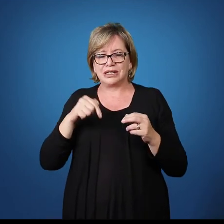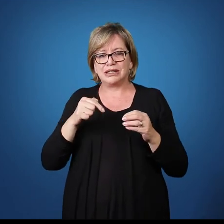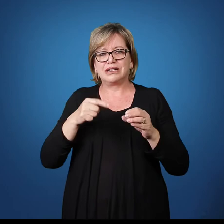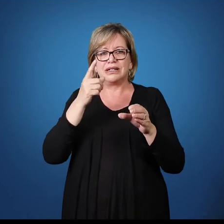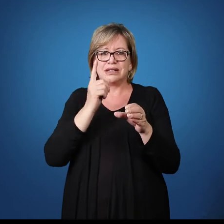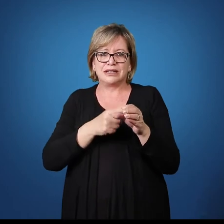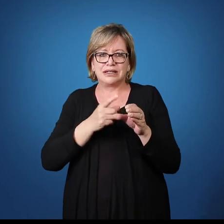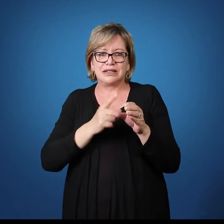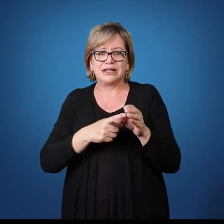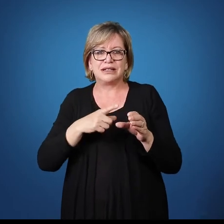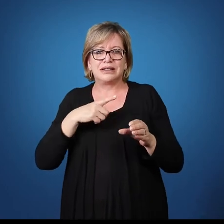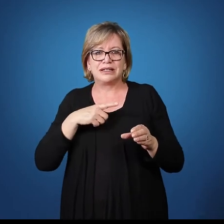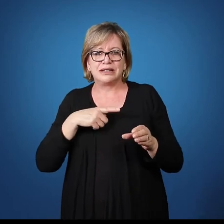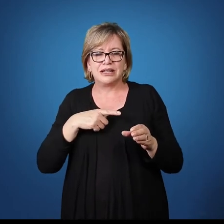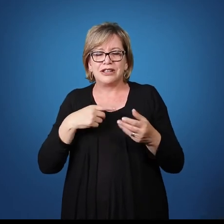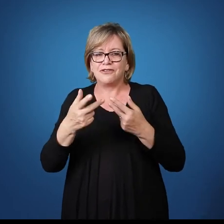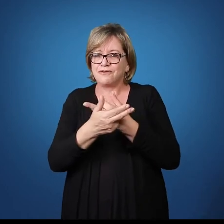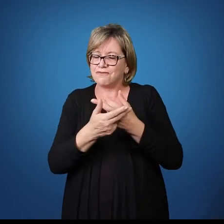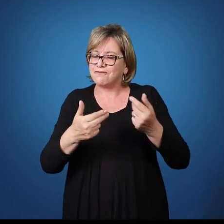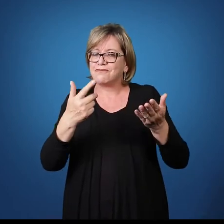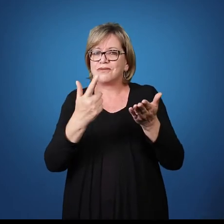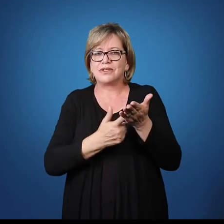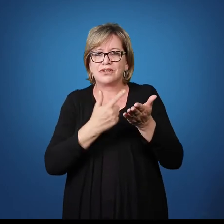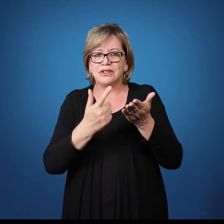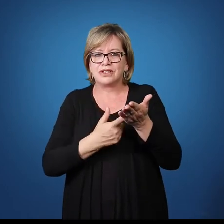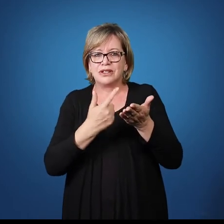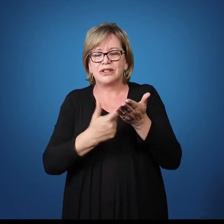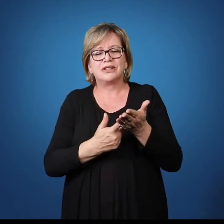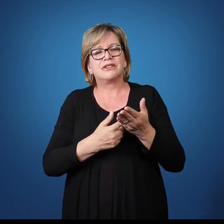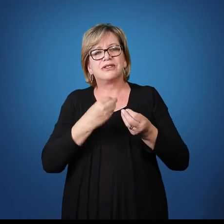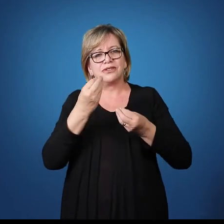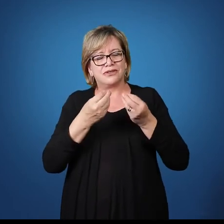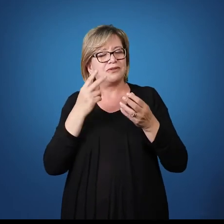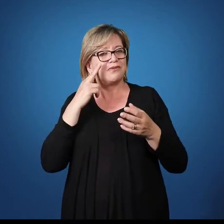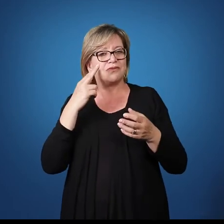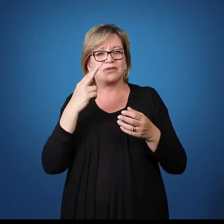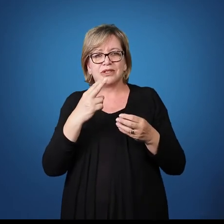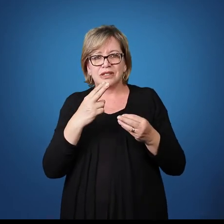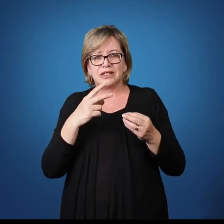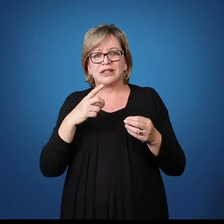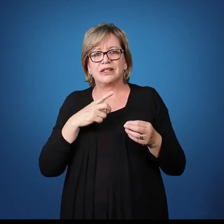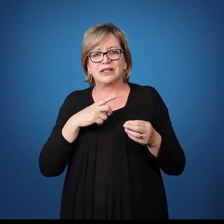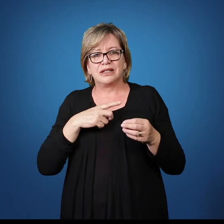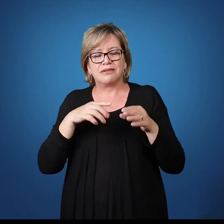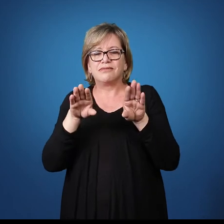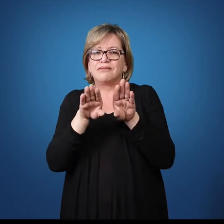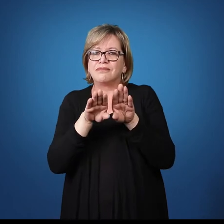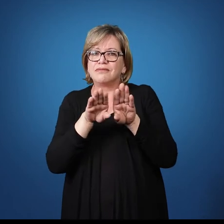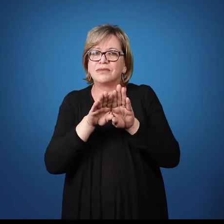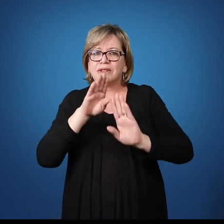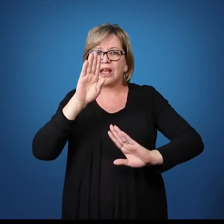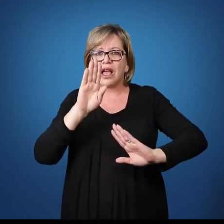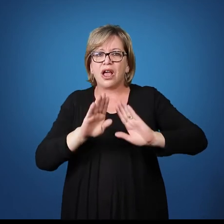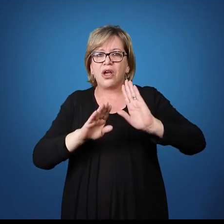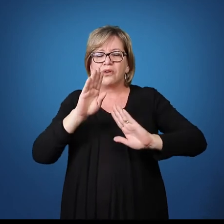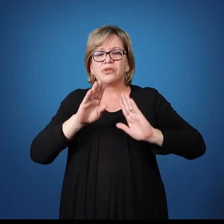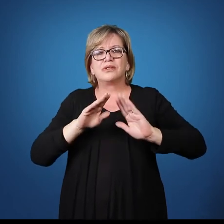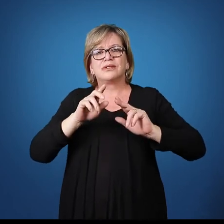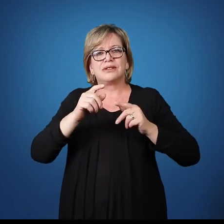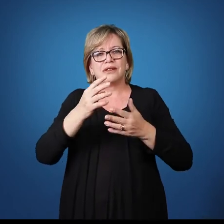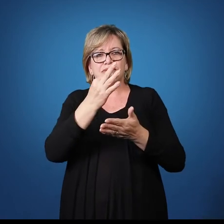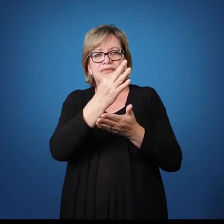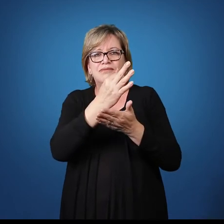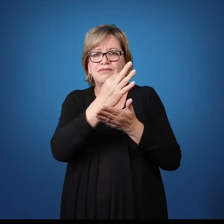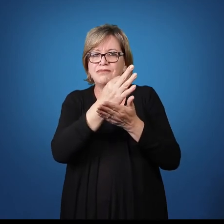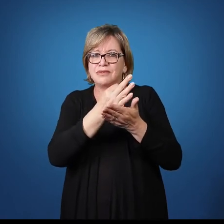município recebe, que é a coleção Caminhos, que é do CEF. Então, ele disponibiliza também alguns gêneros textuais que